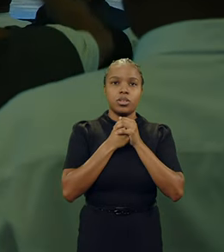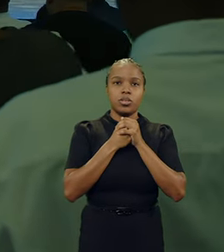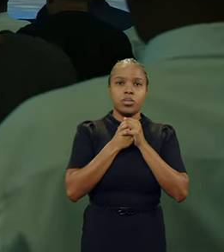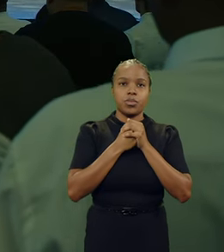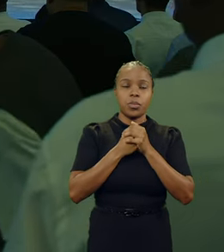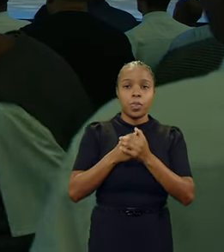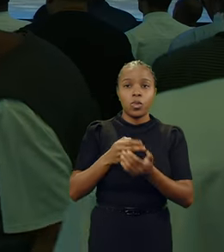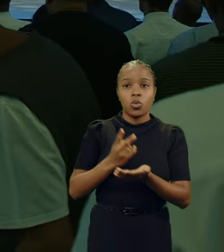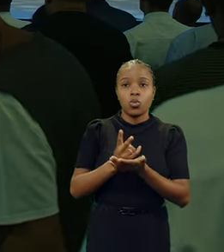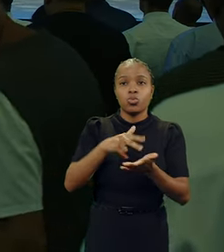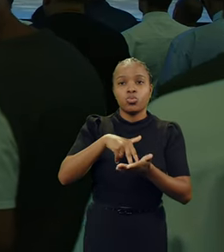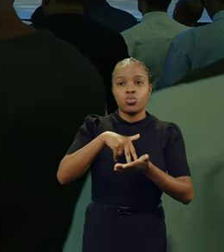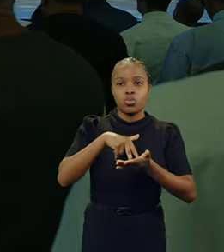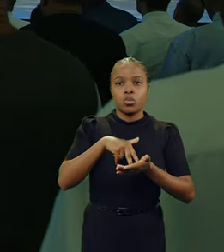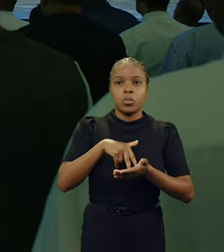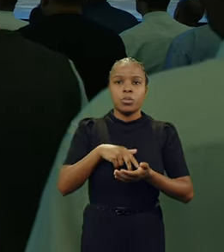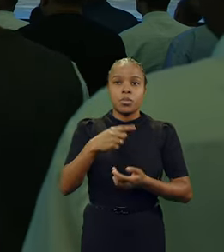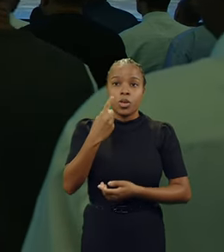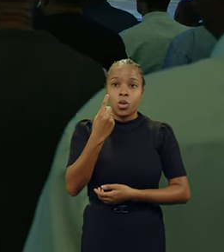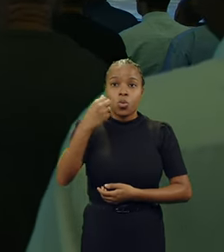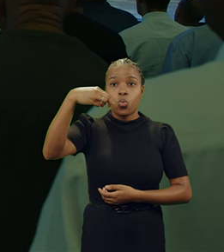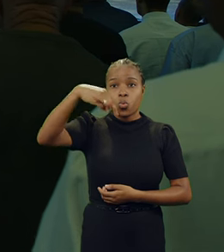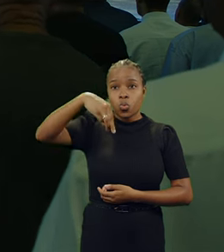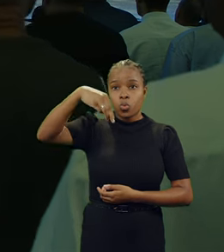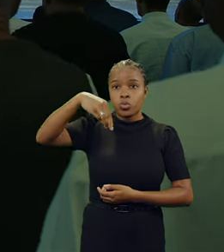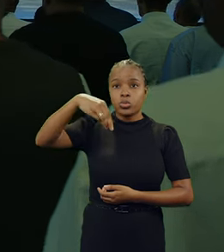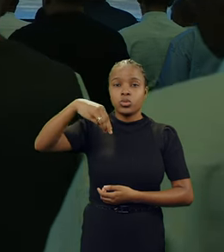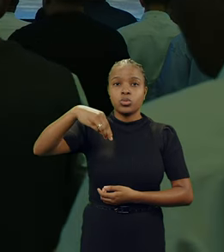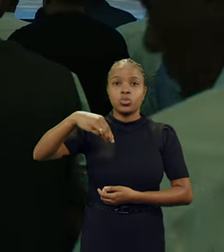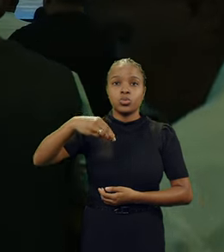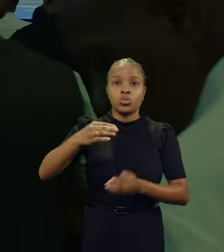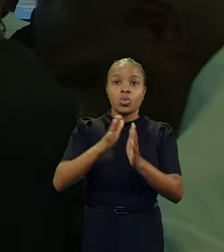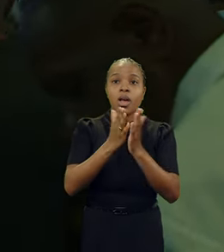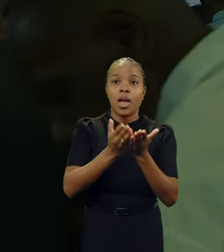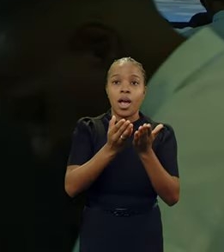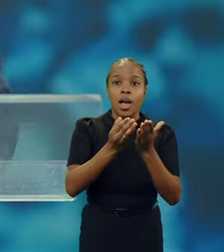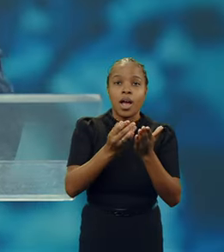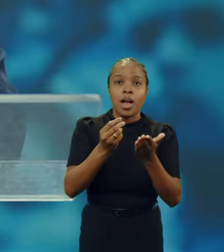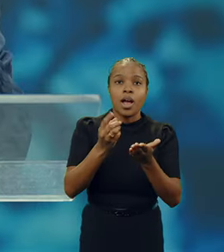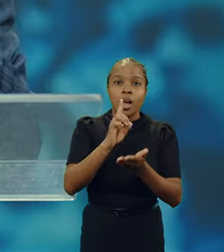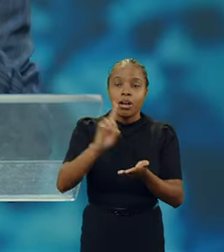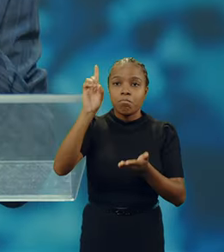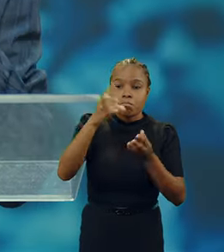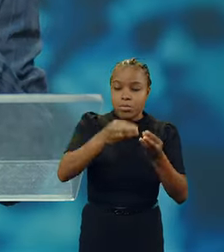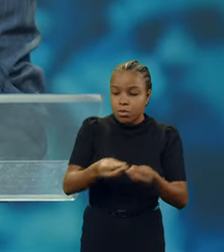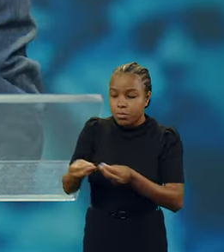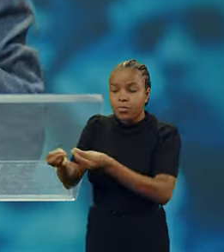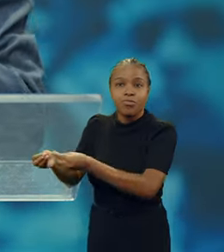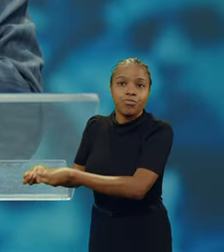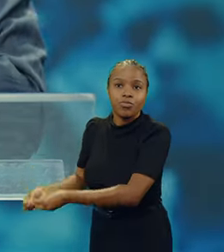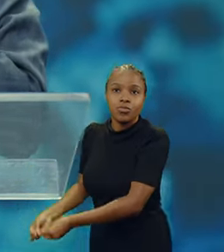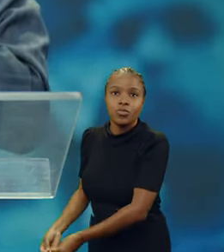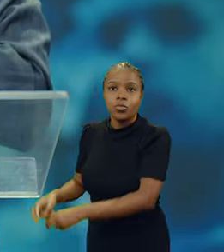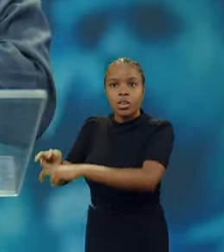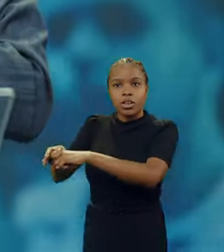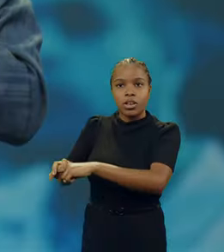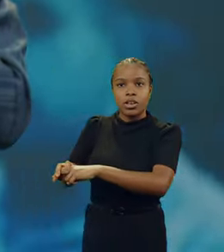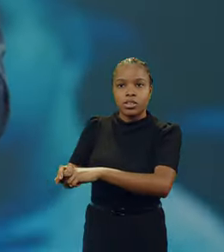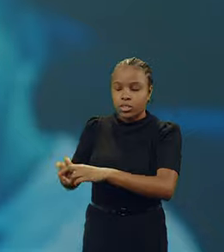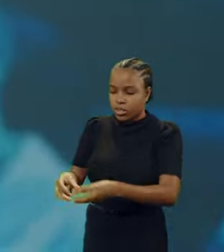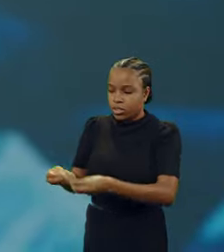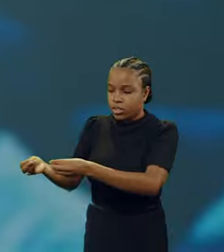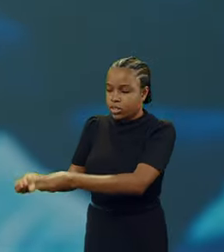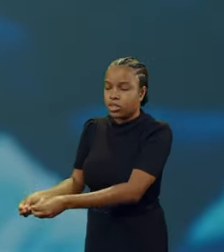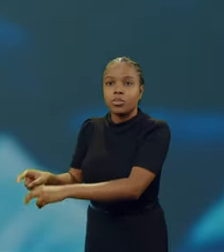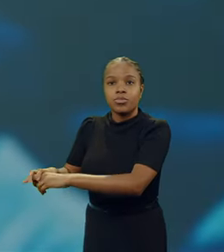em pé, só um minutinho. Eu quero que você desocupem as mãos. Coloque a Bíblia em cima da cadeira.